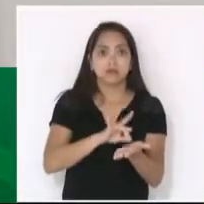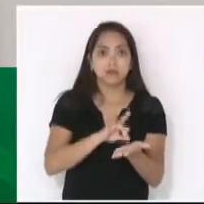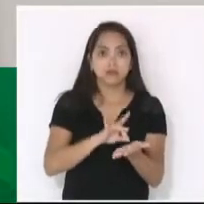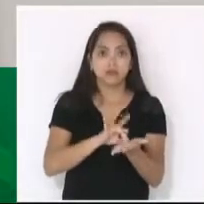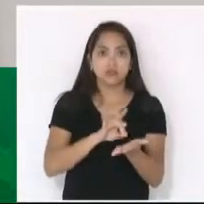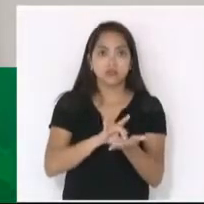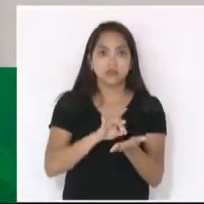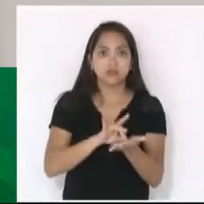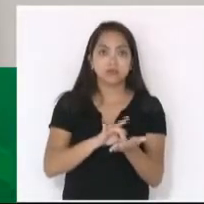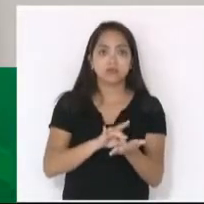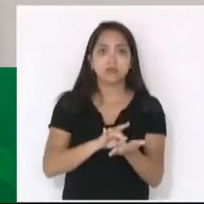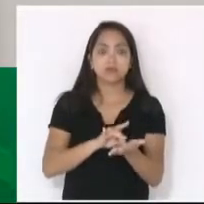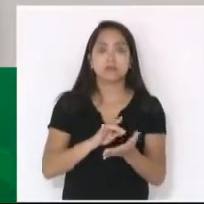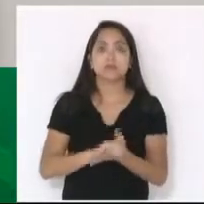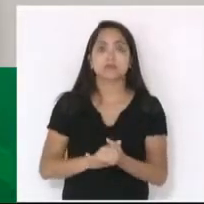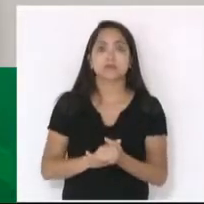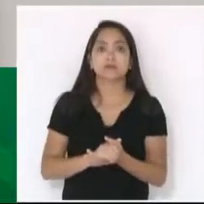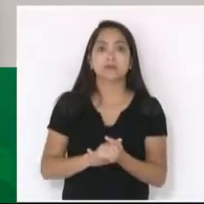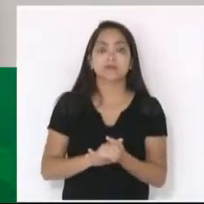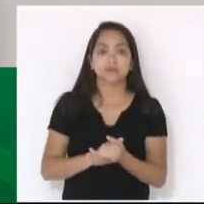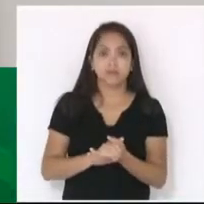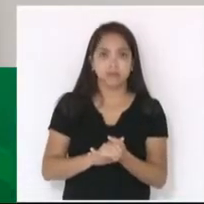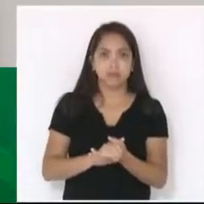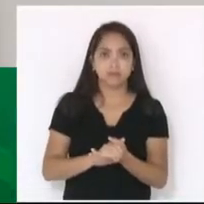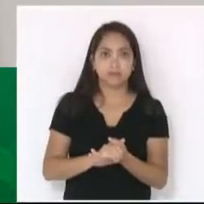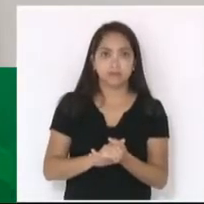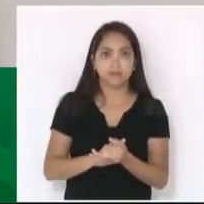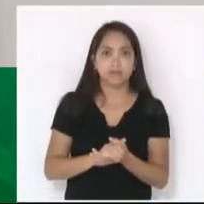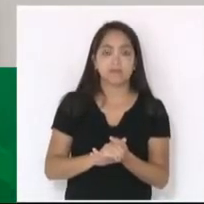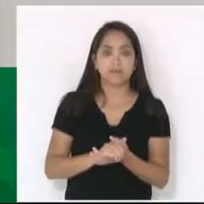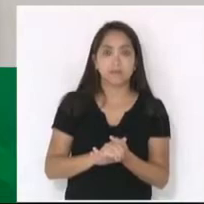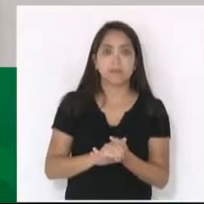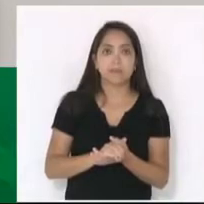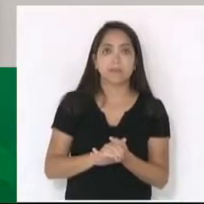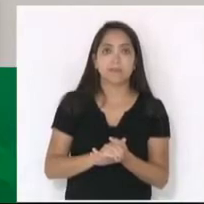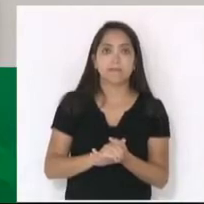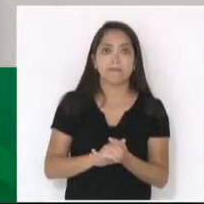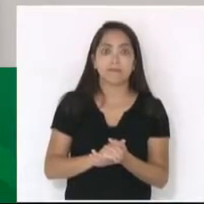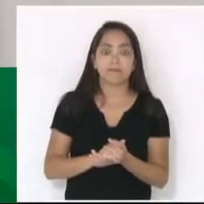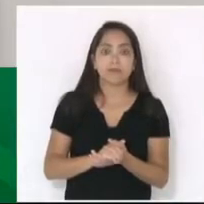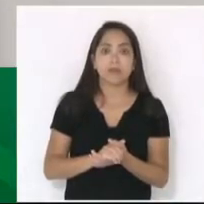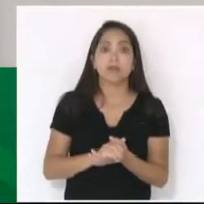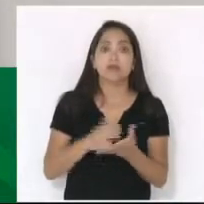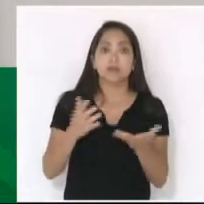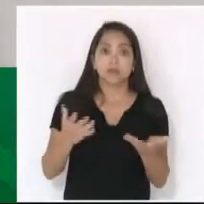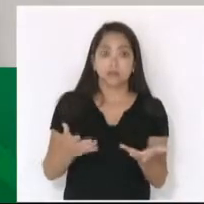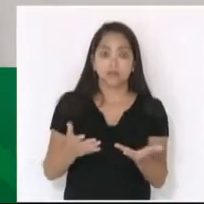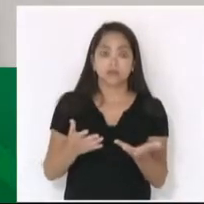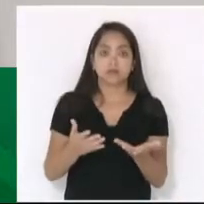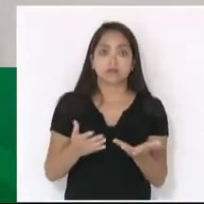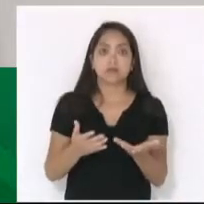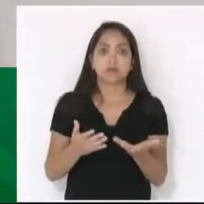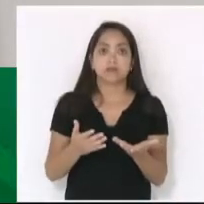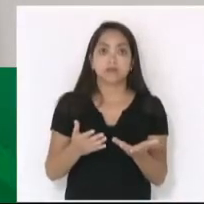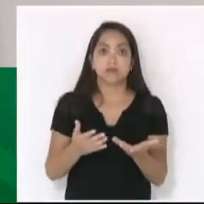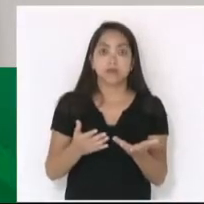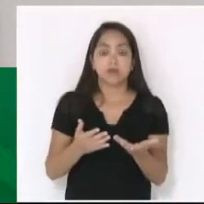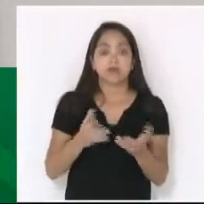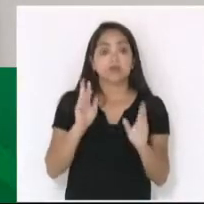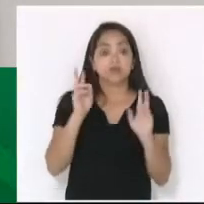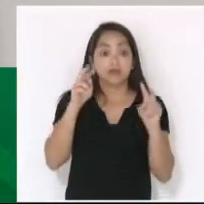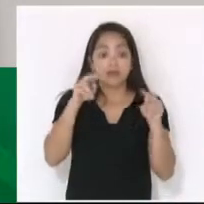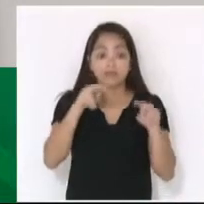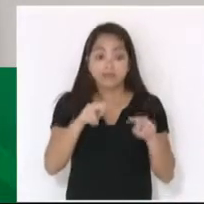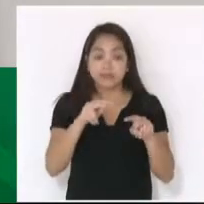agências não logrou os vezes êxitos pretendidos pelo governo bom então numa numa visão